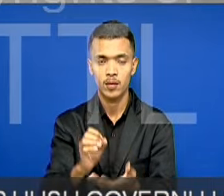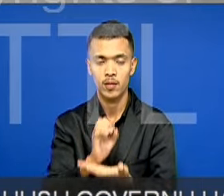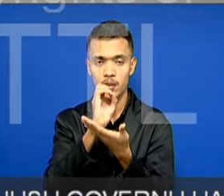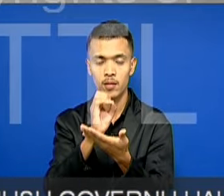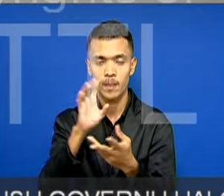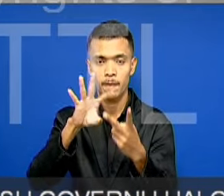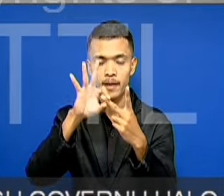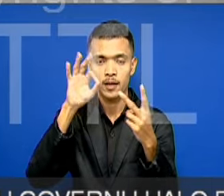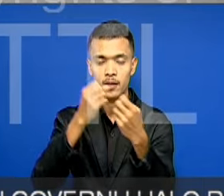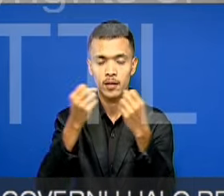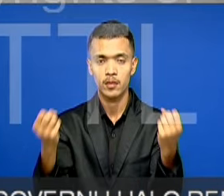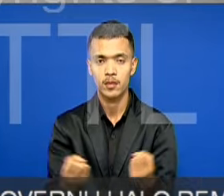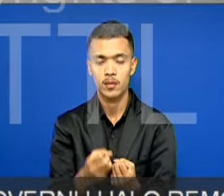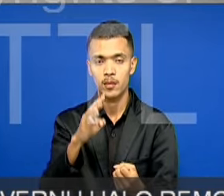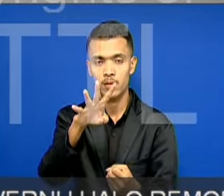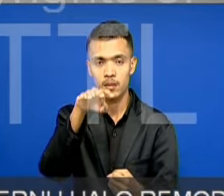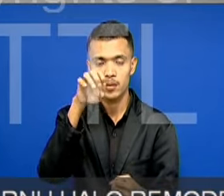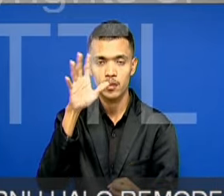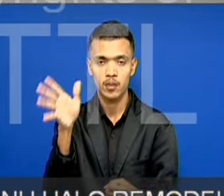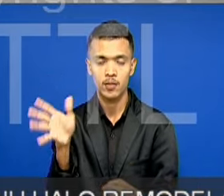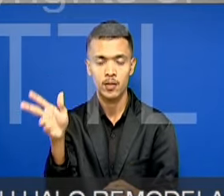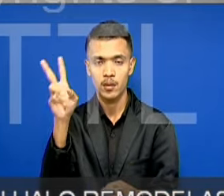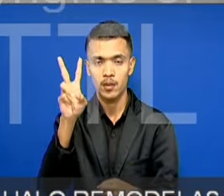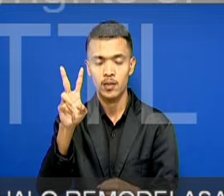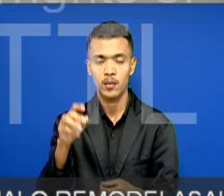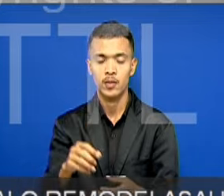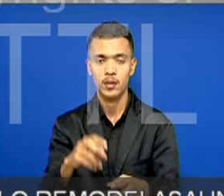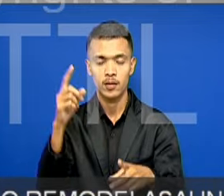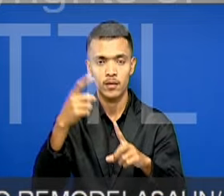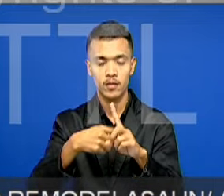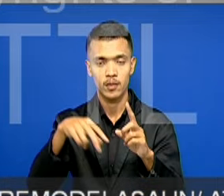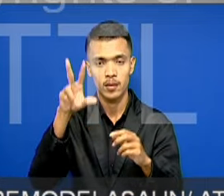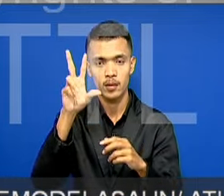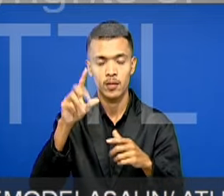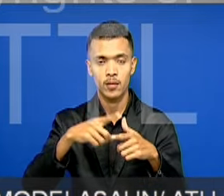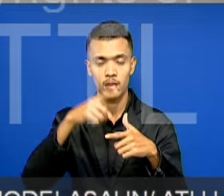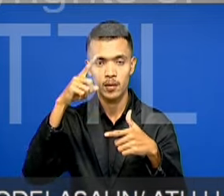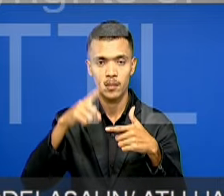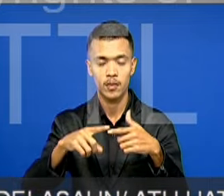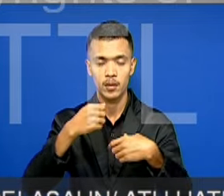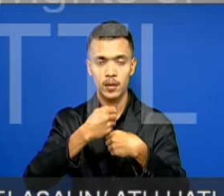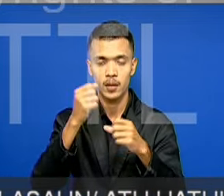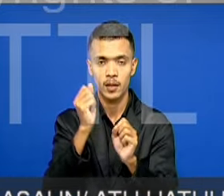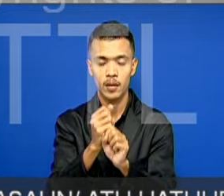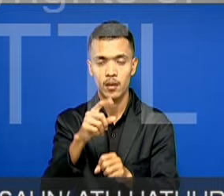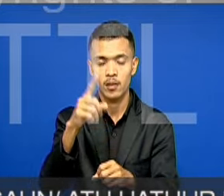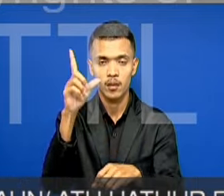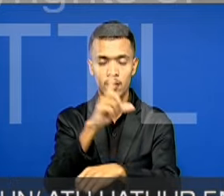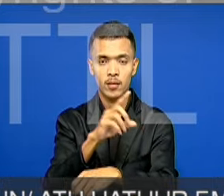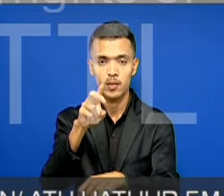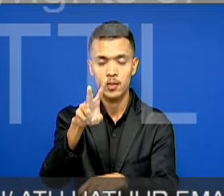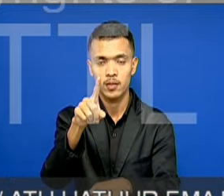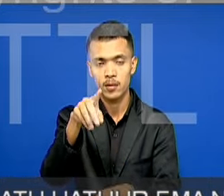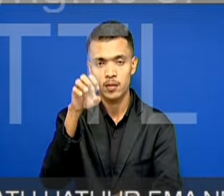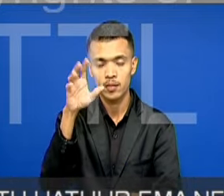suku, 452 suku. E início mandato de 3 meses. Halo eleição ba 100 ou 452 supos.